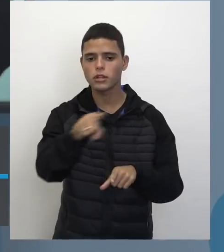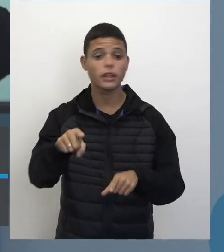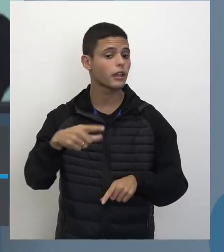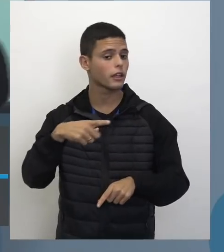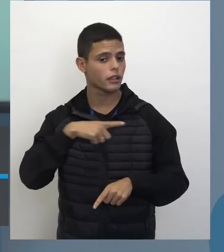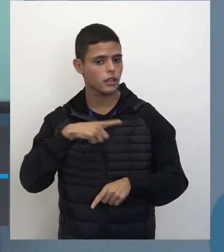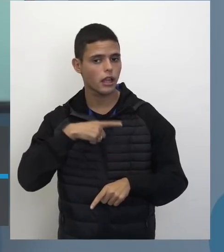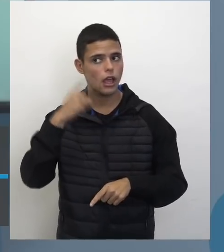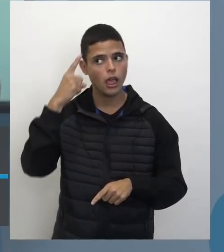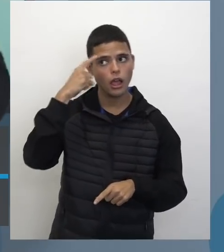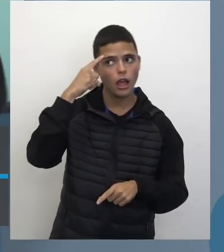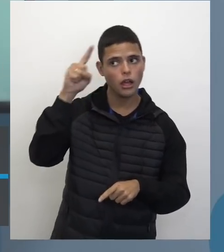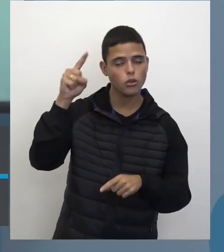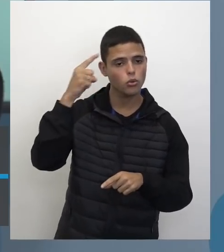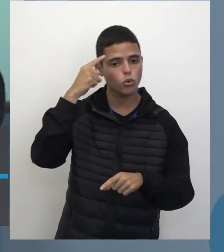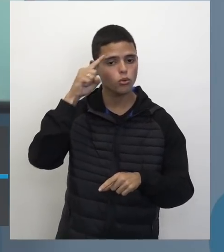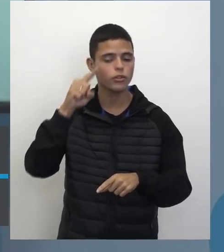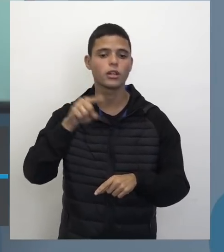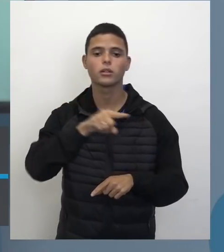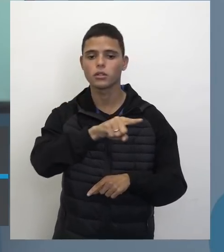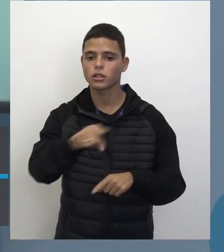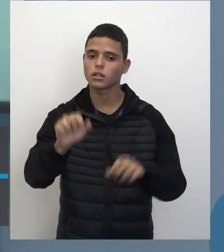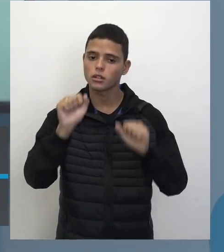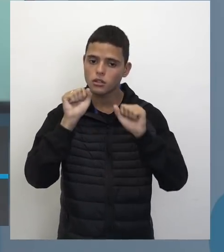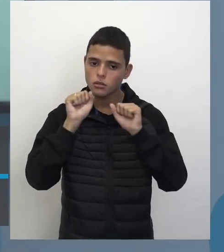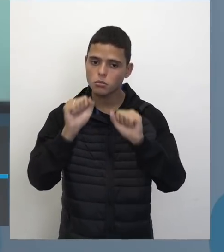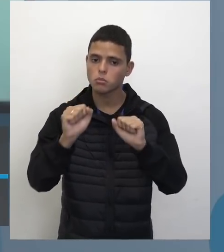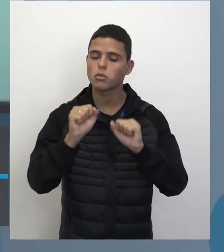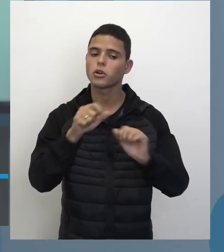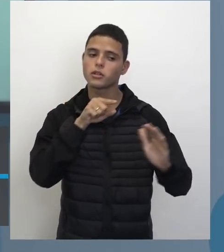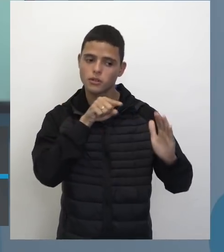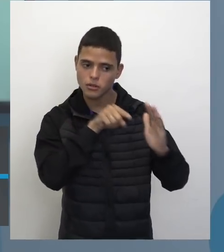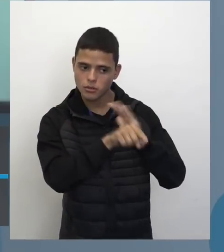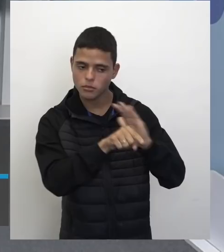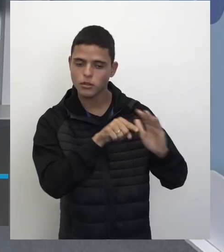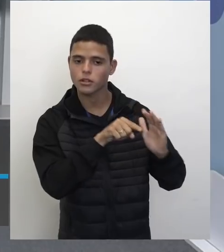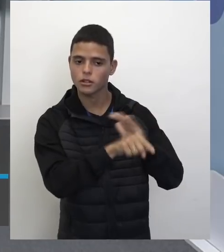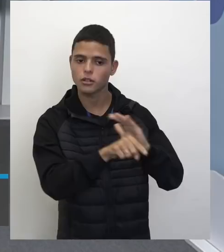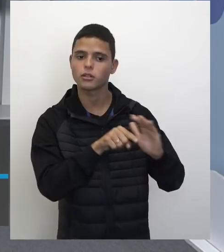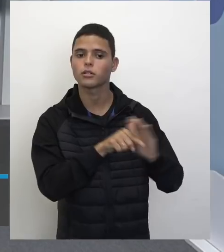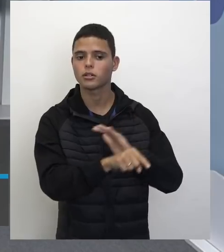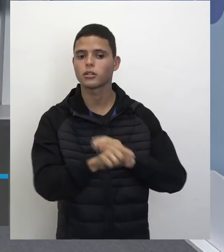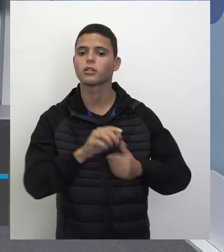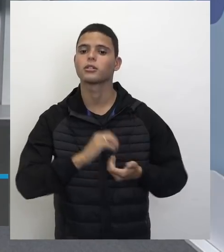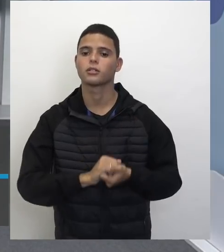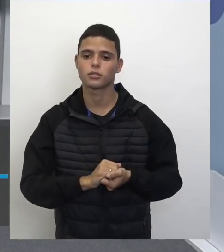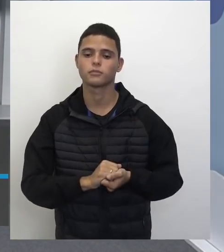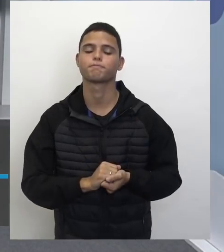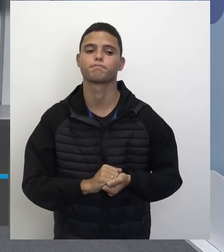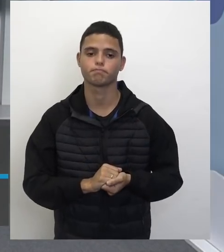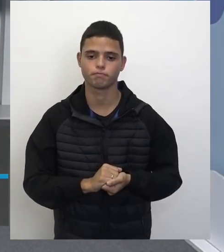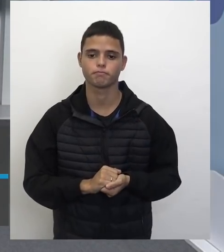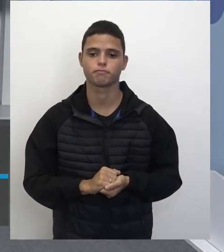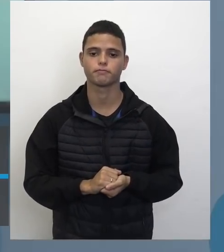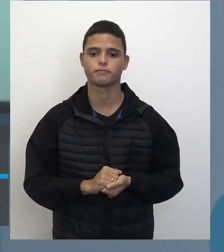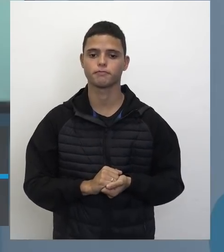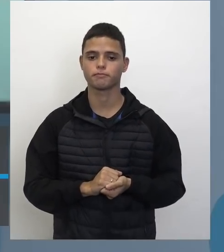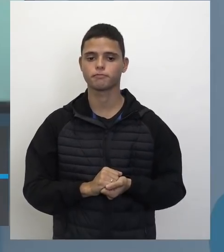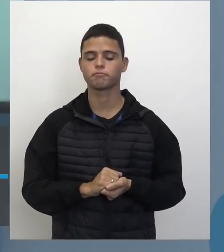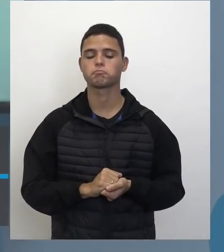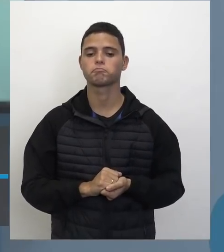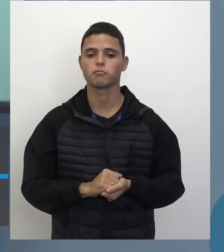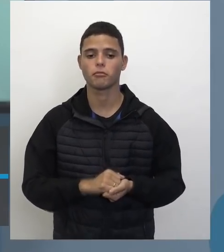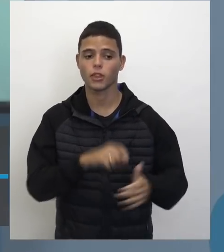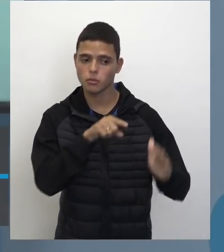mandar mensagem pro Mauro e pra Tayana, porque eu perguntei para eles também antes de fazer a aula. Não pergunte pra gente, pergunta pra eles. Pra eles, que eles vão saber